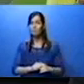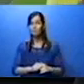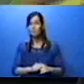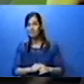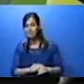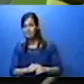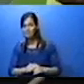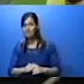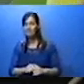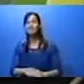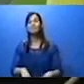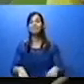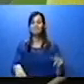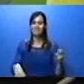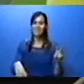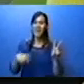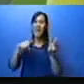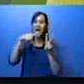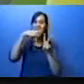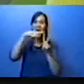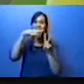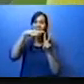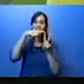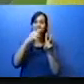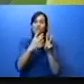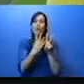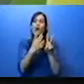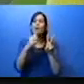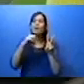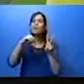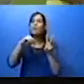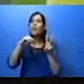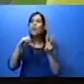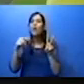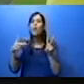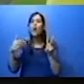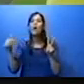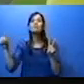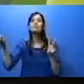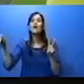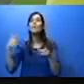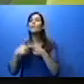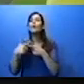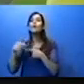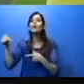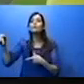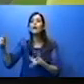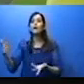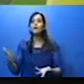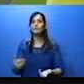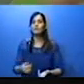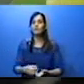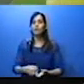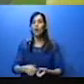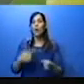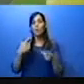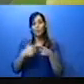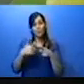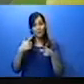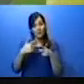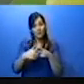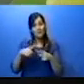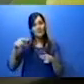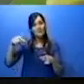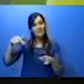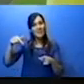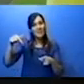Raiz de 49 é 7. Por que 7? 7 elevado a 2 é quanto? 7